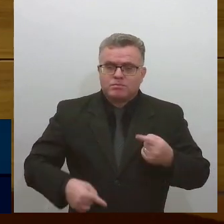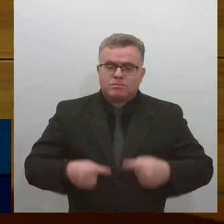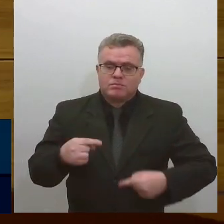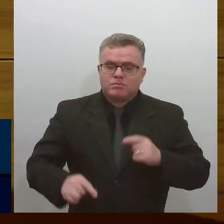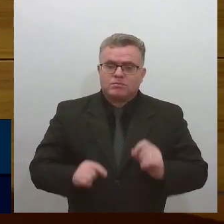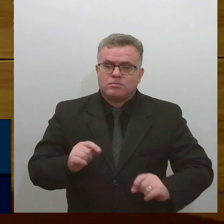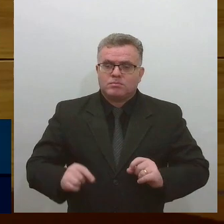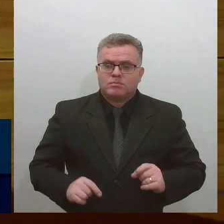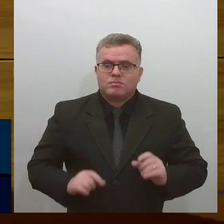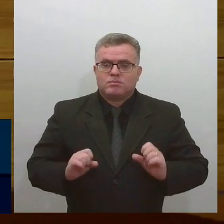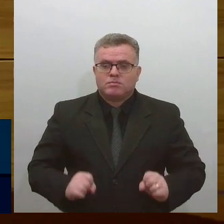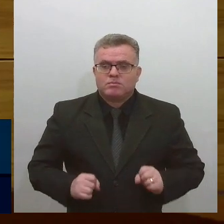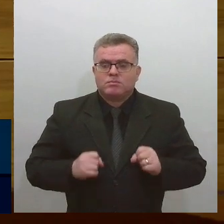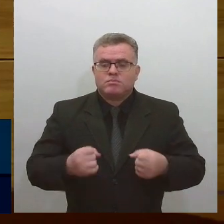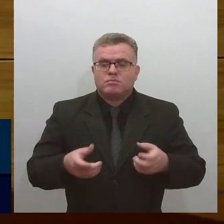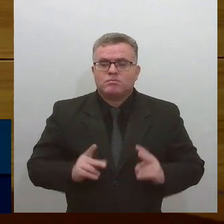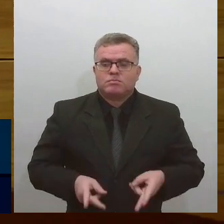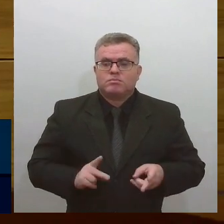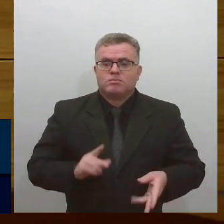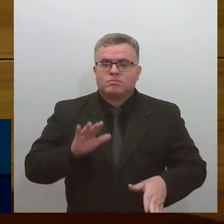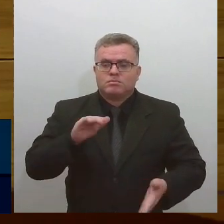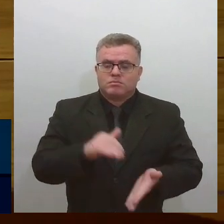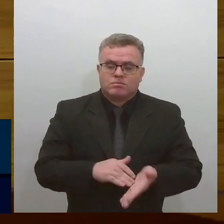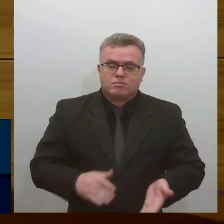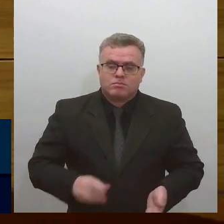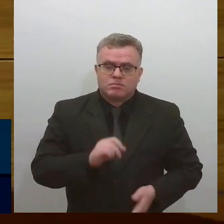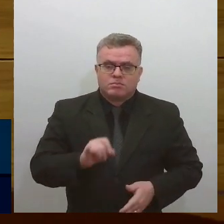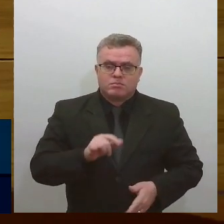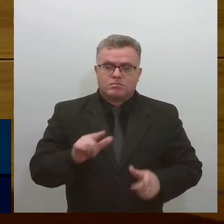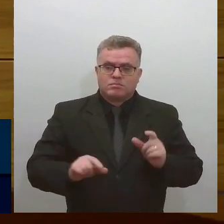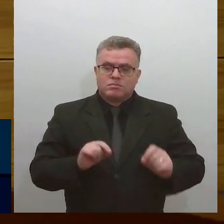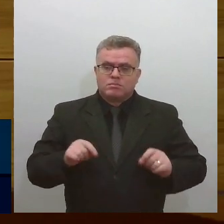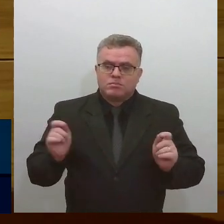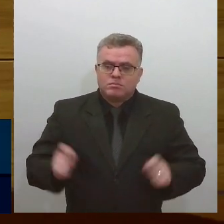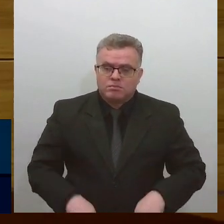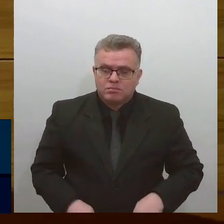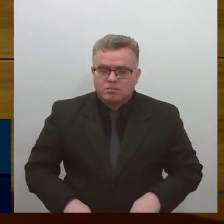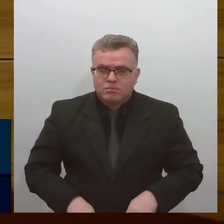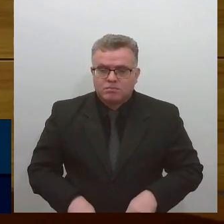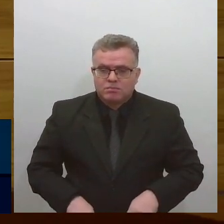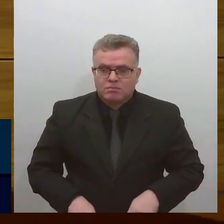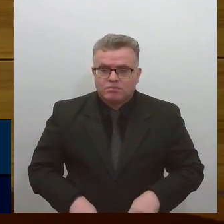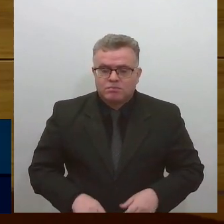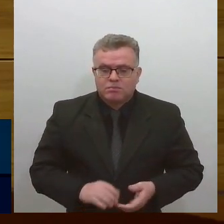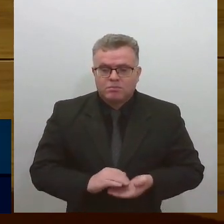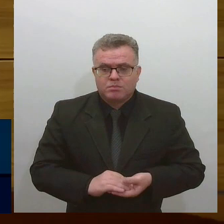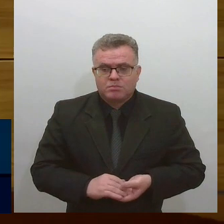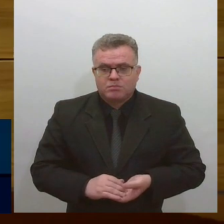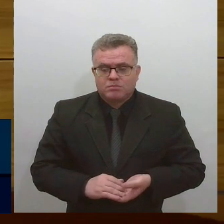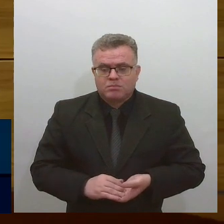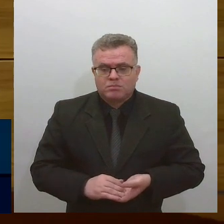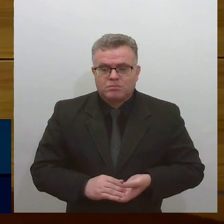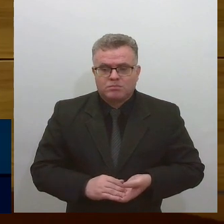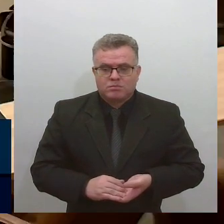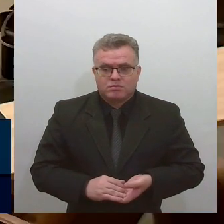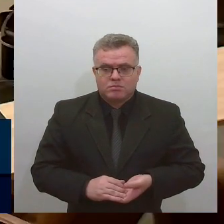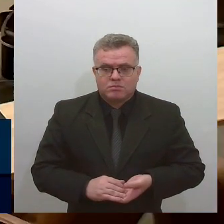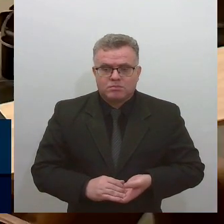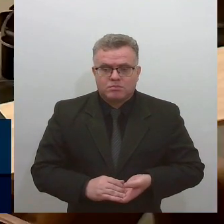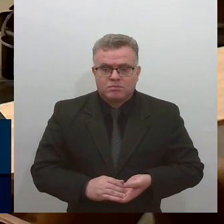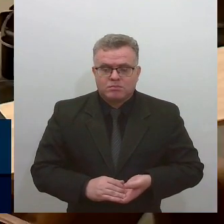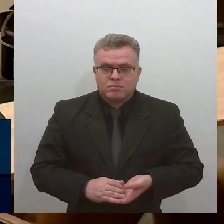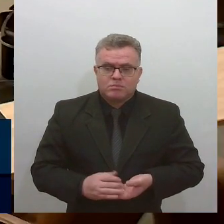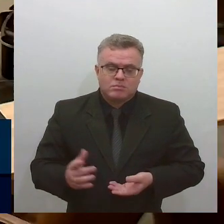forma até Julho a expectativa do denit a gente tá lançando o edital de projeto deputada li tem a